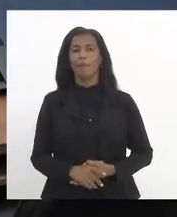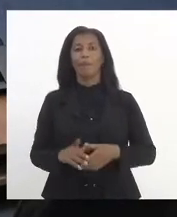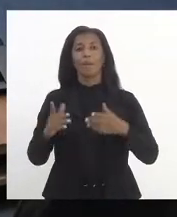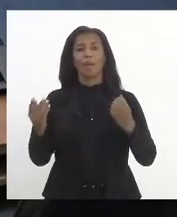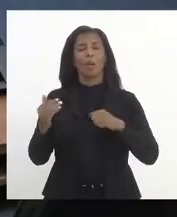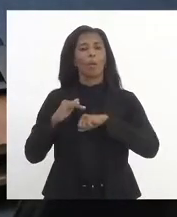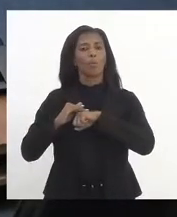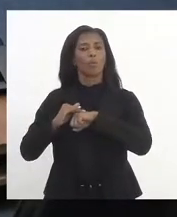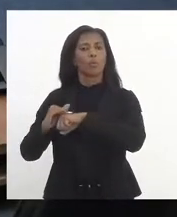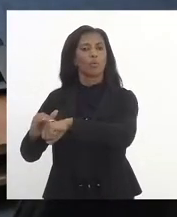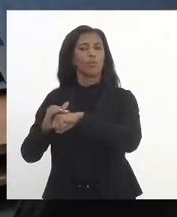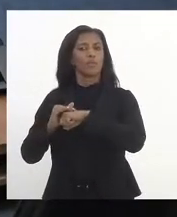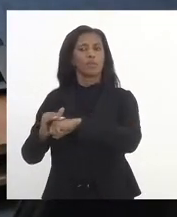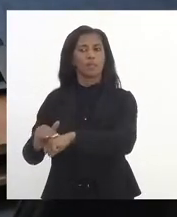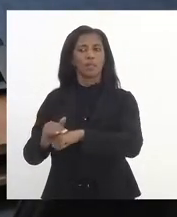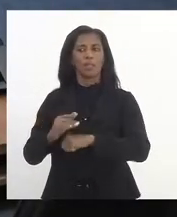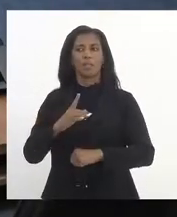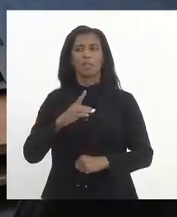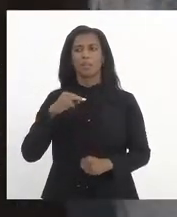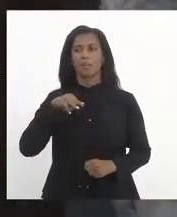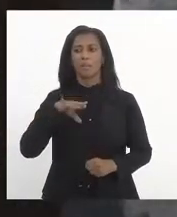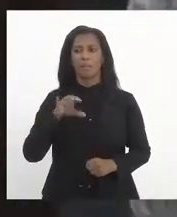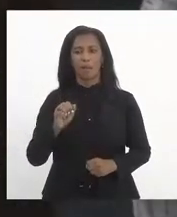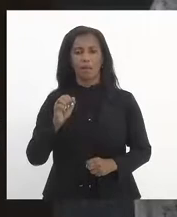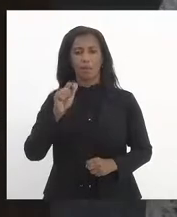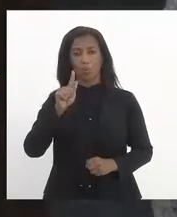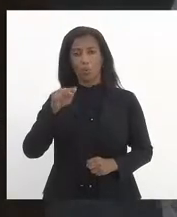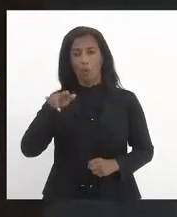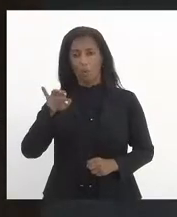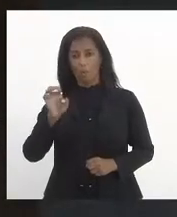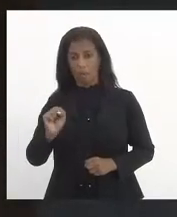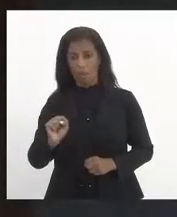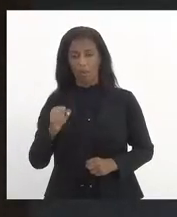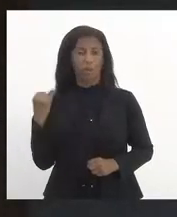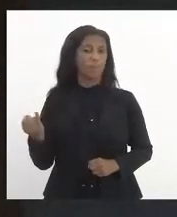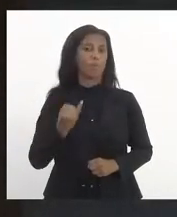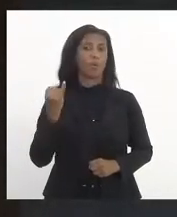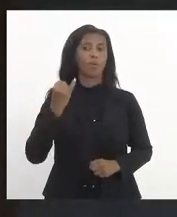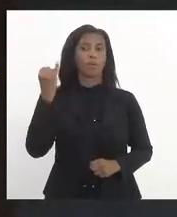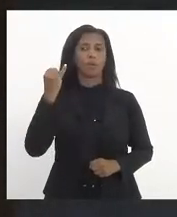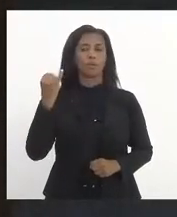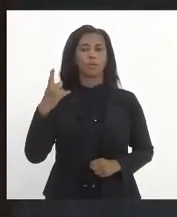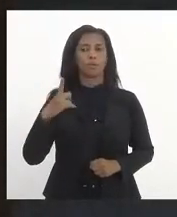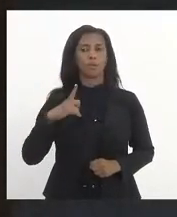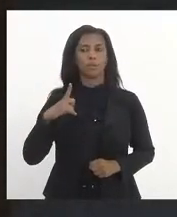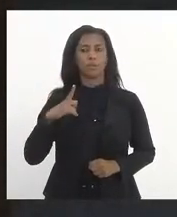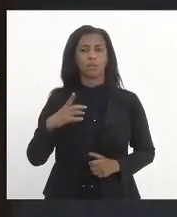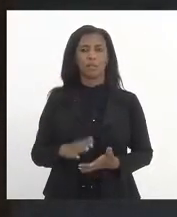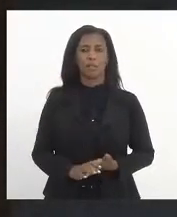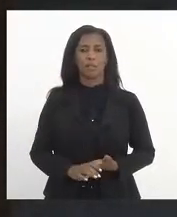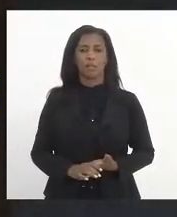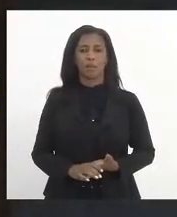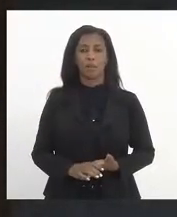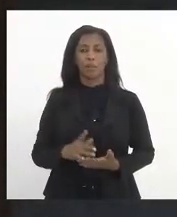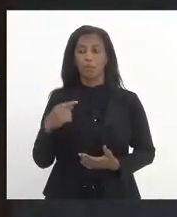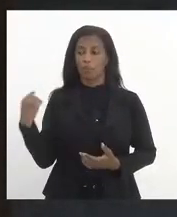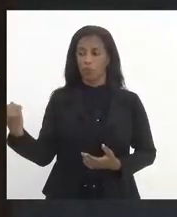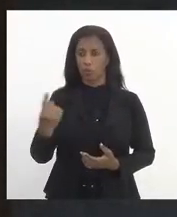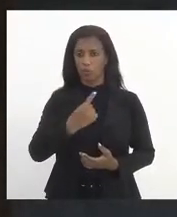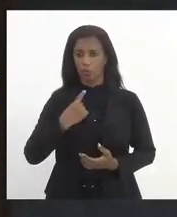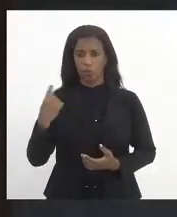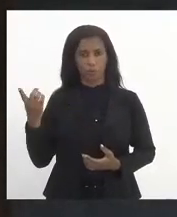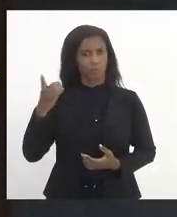Galberto, é muito importante haver, né, Rosenberg, por parte aqui dos nossos pares,